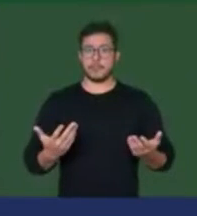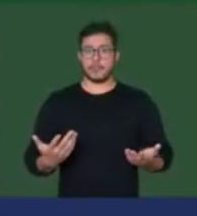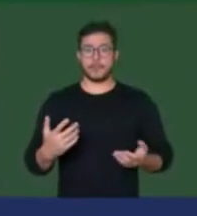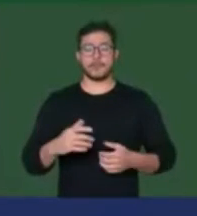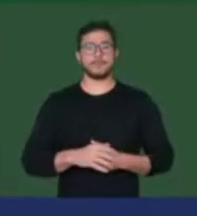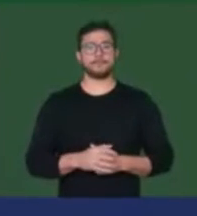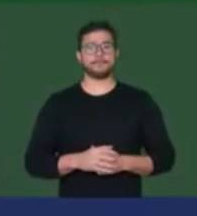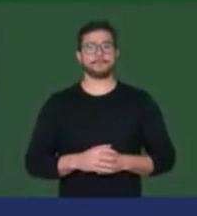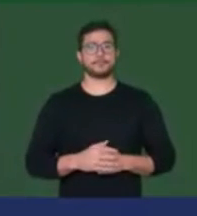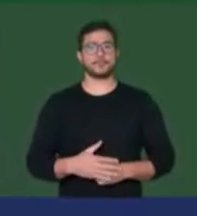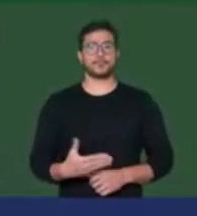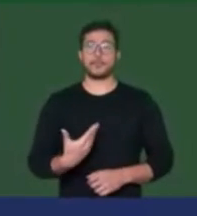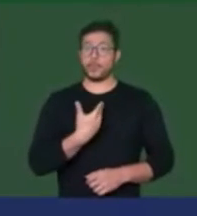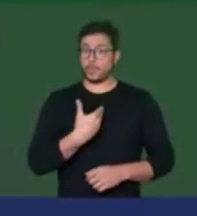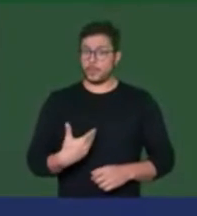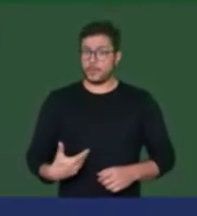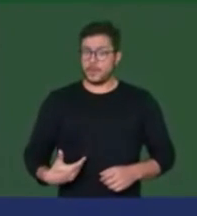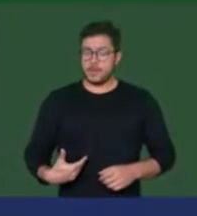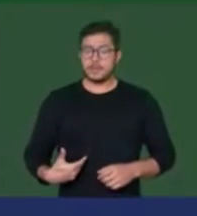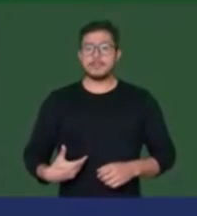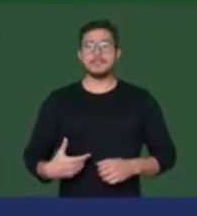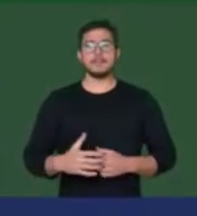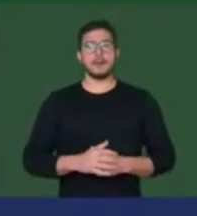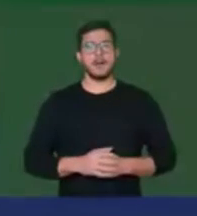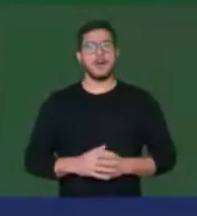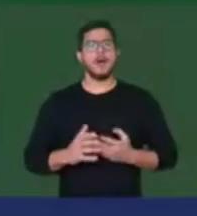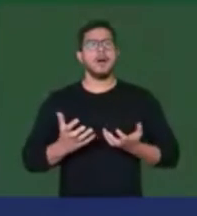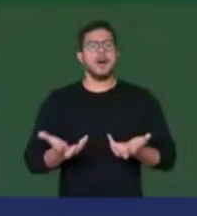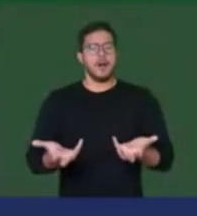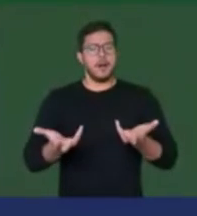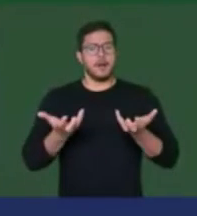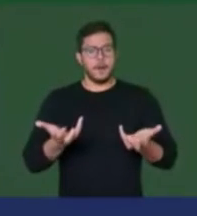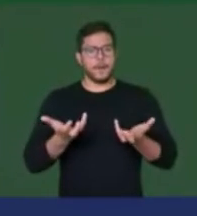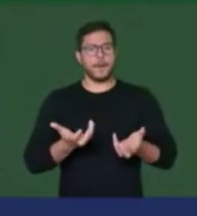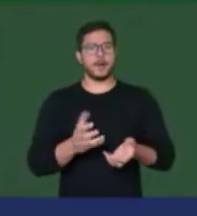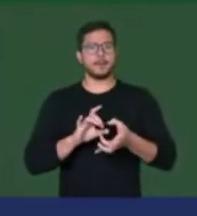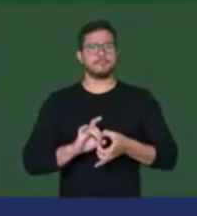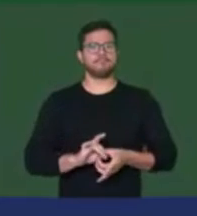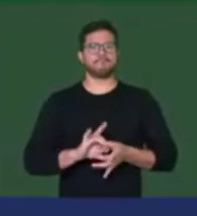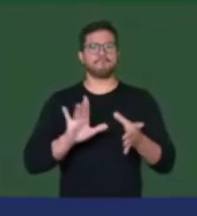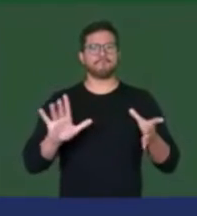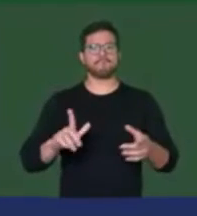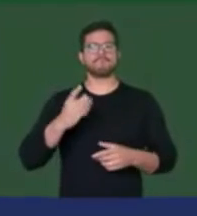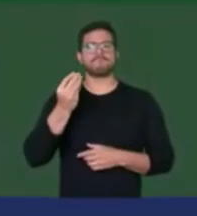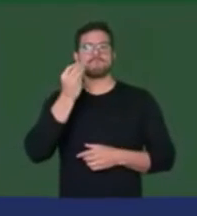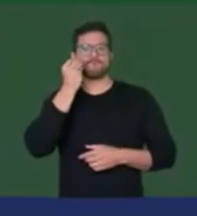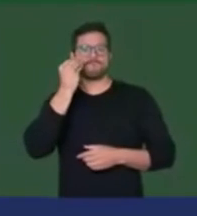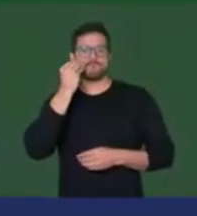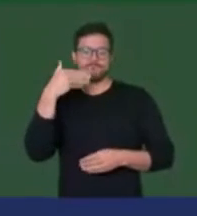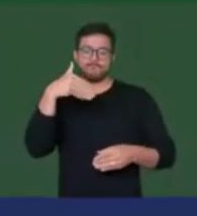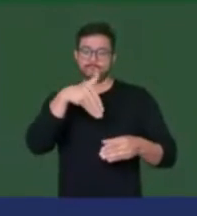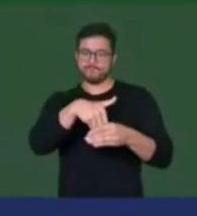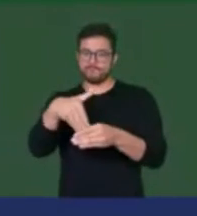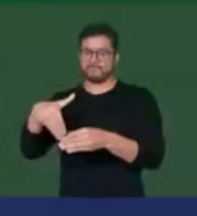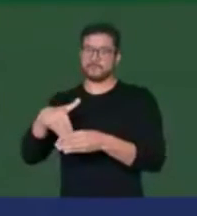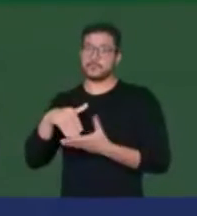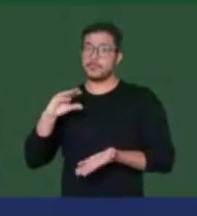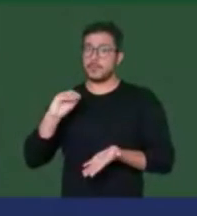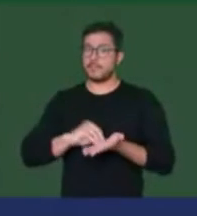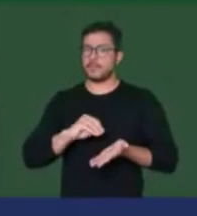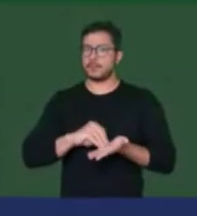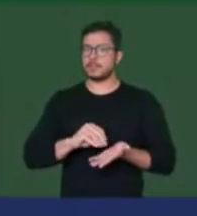governo aceita fazer a política eleitoreira de, faltando 90 dias para